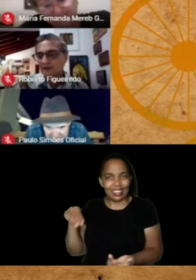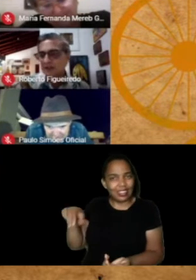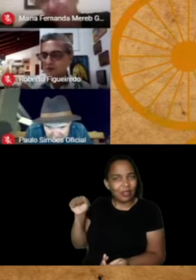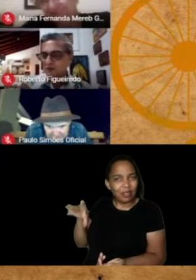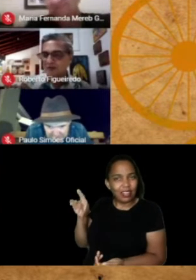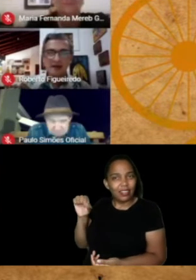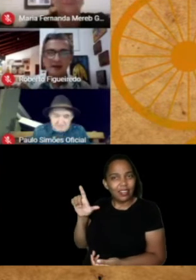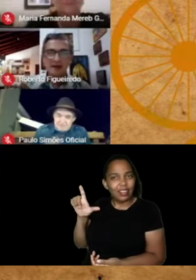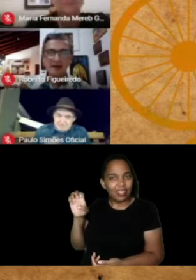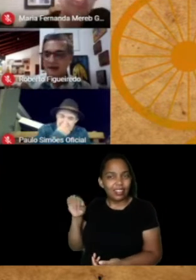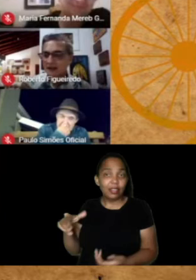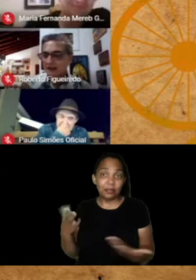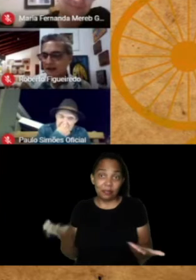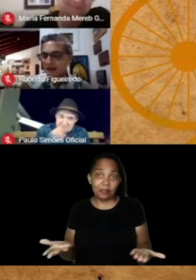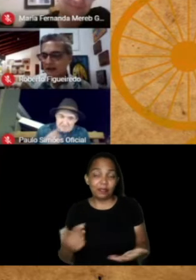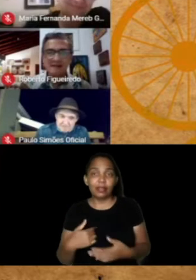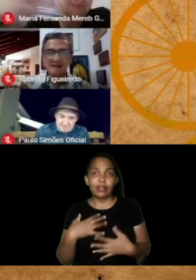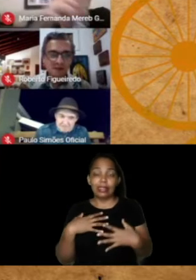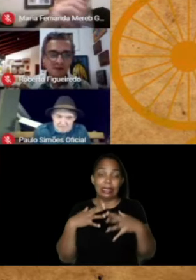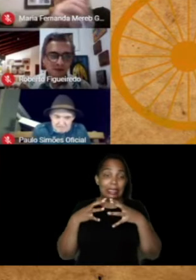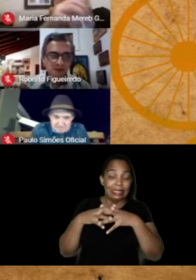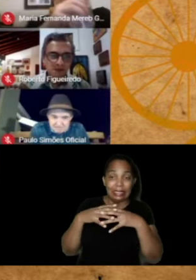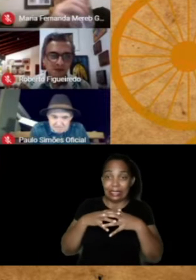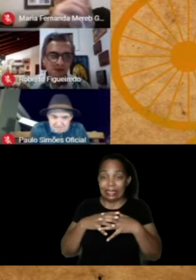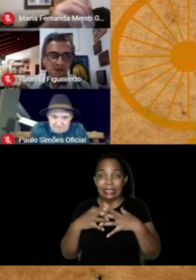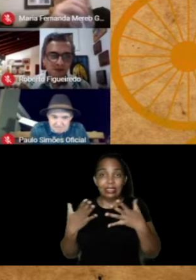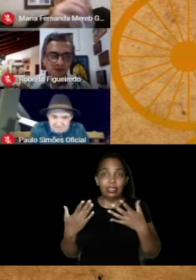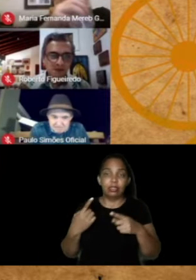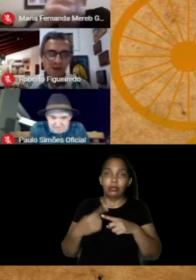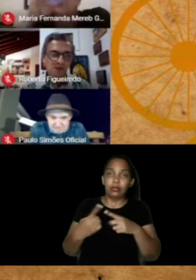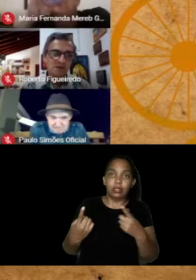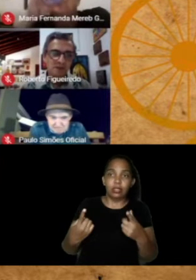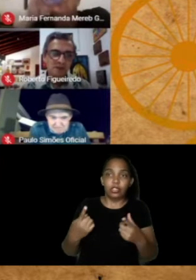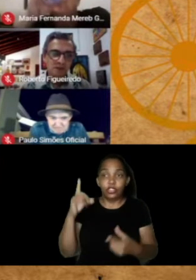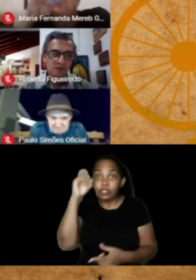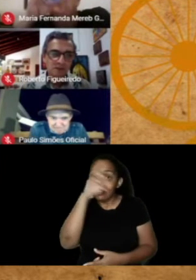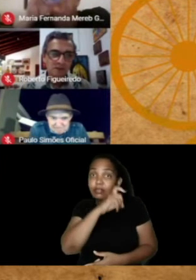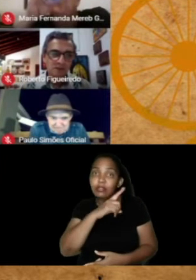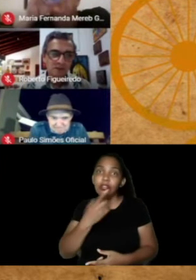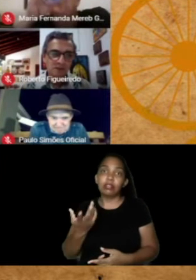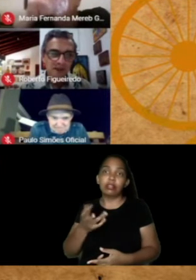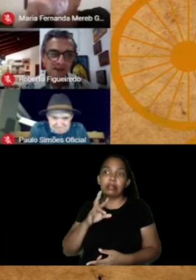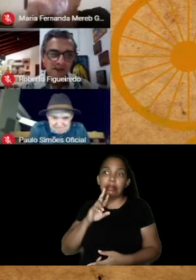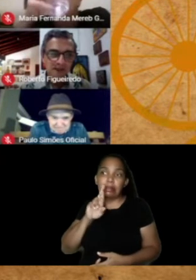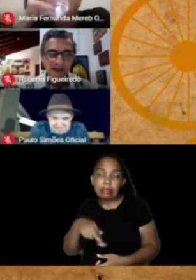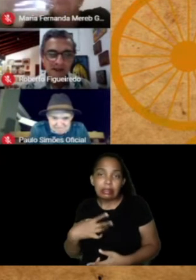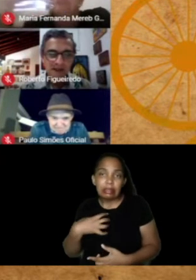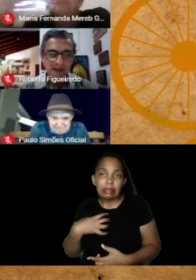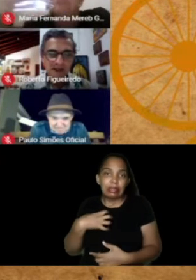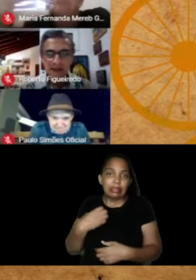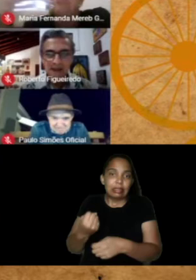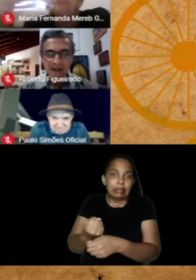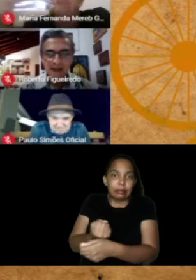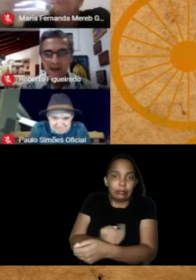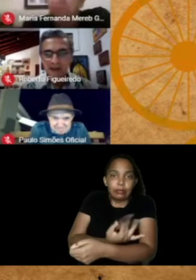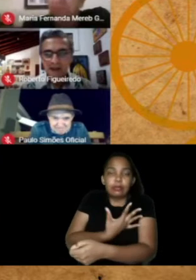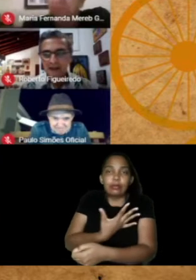que vai ser complicado ser, né, razão e emoção ao mesmo tempo,